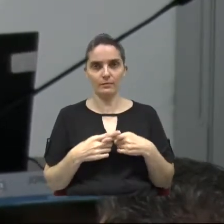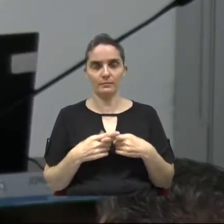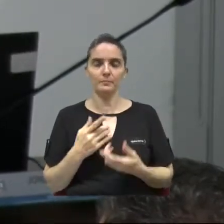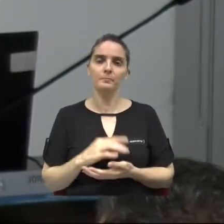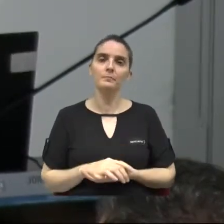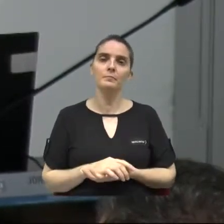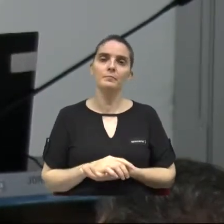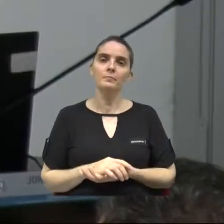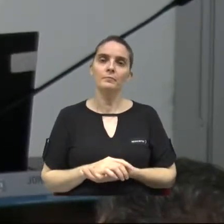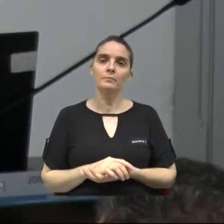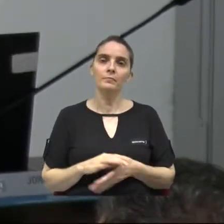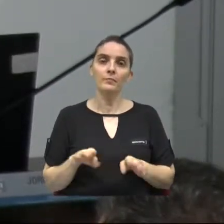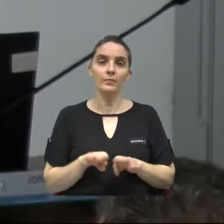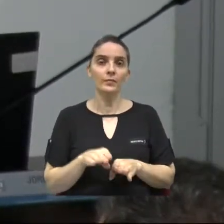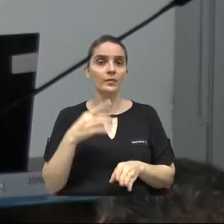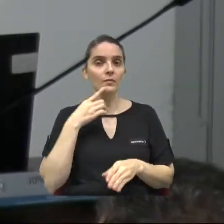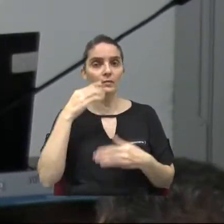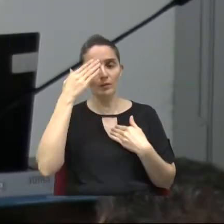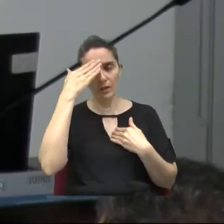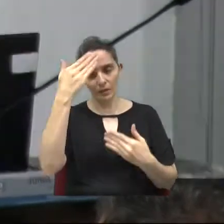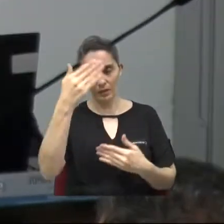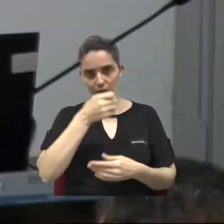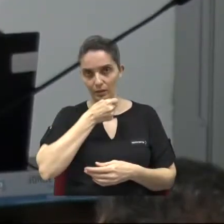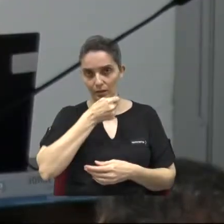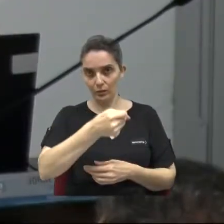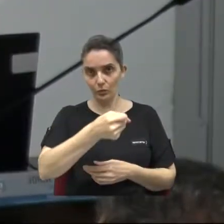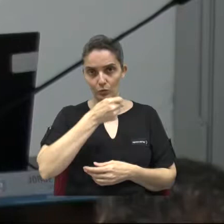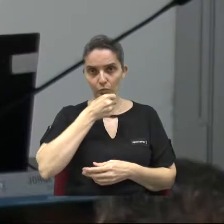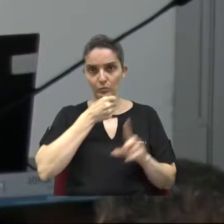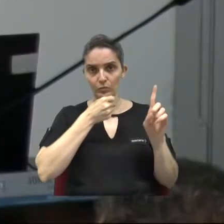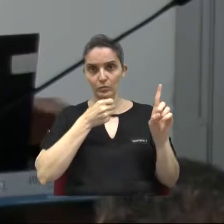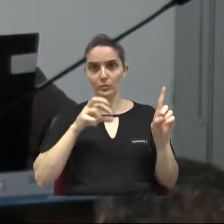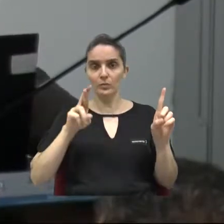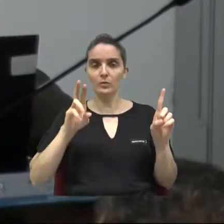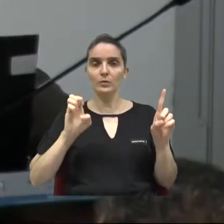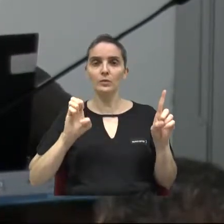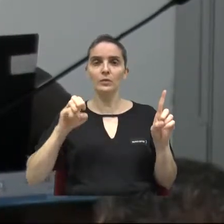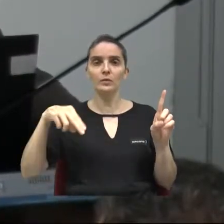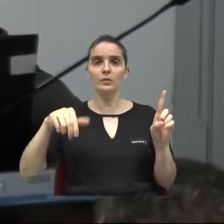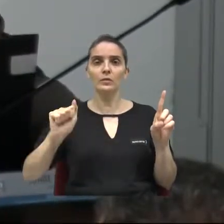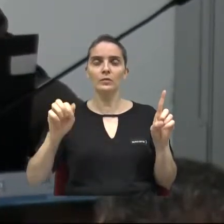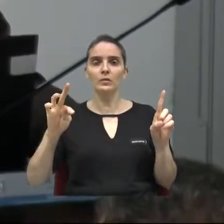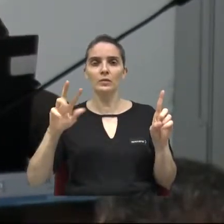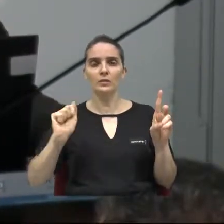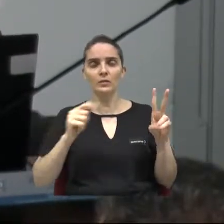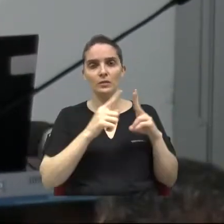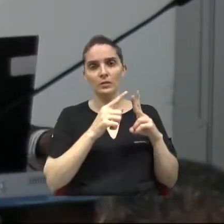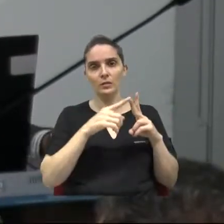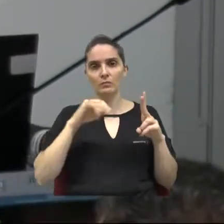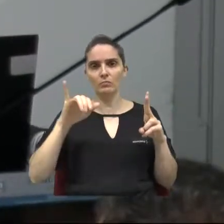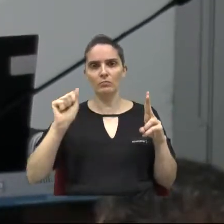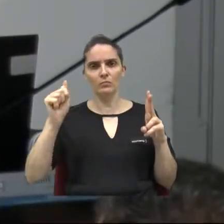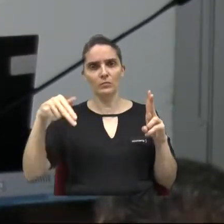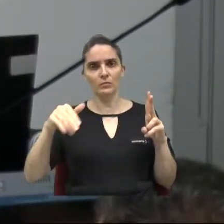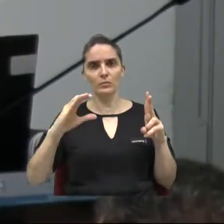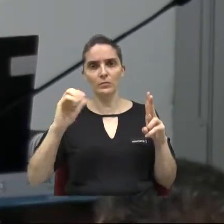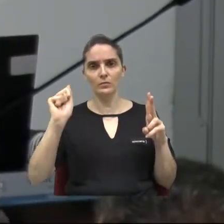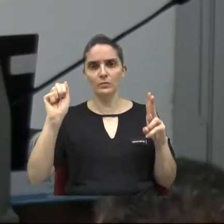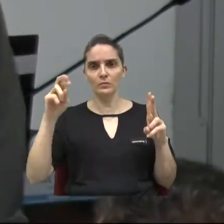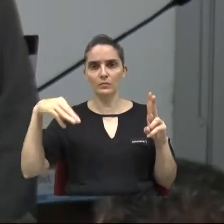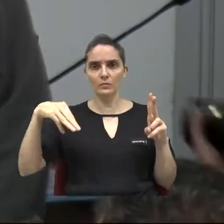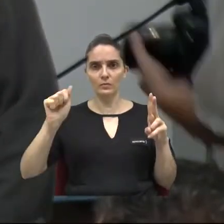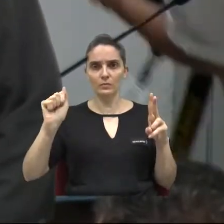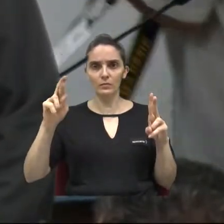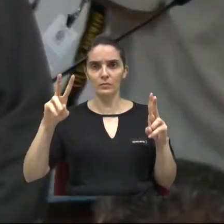e aí quero agradecer às jornalistas Renata Reis e Nani Camargo, aonde o